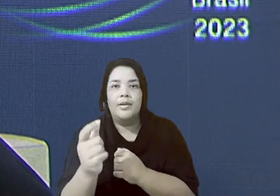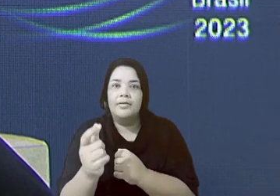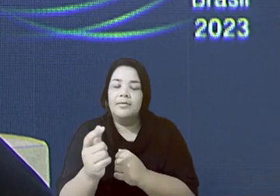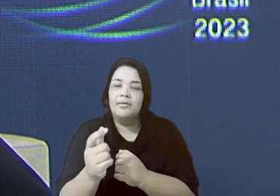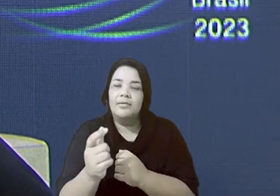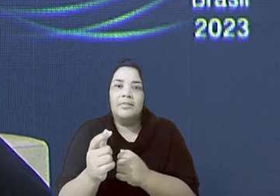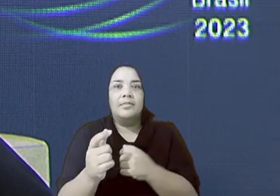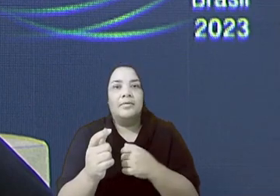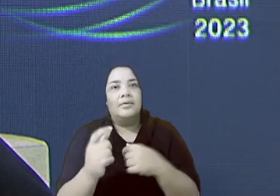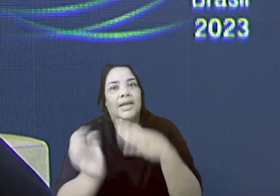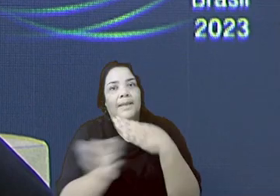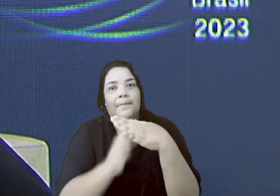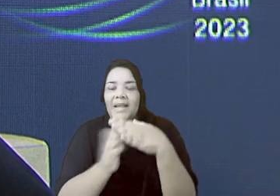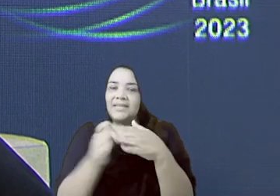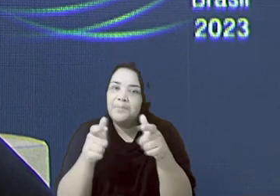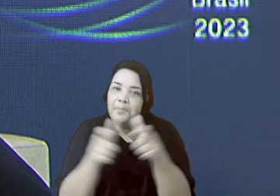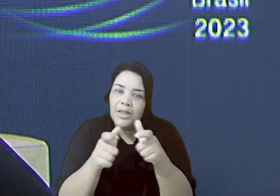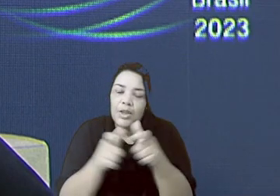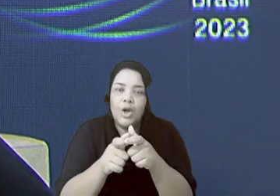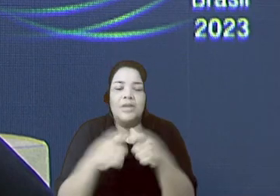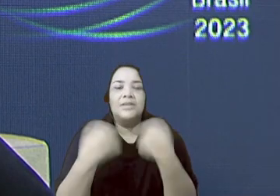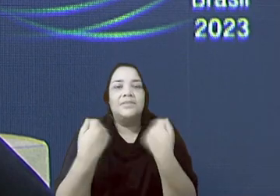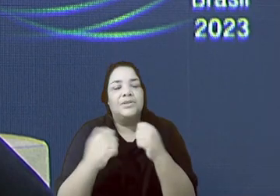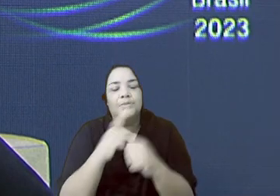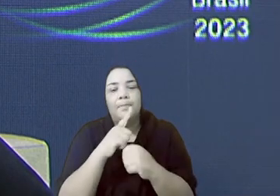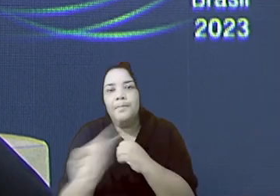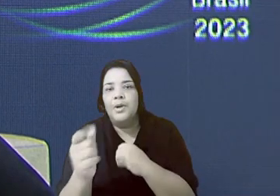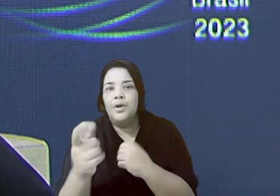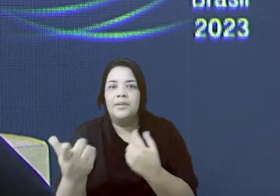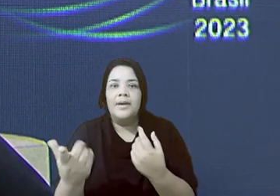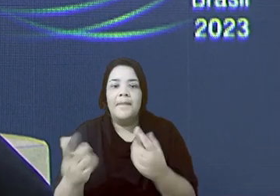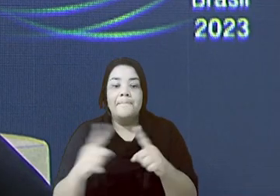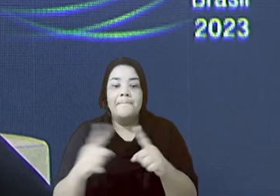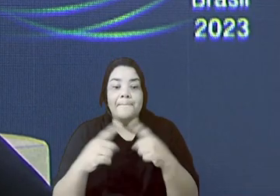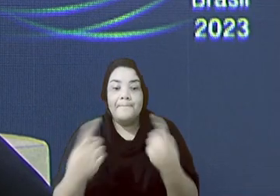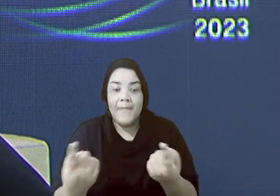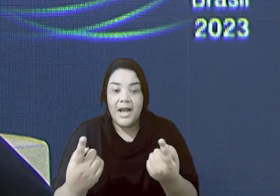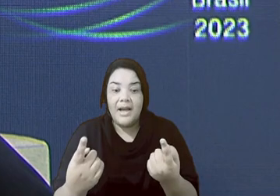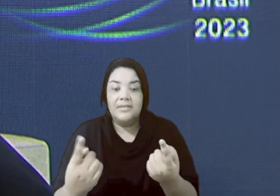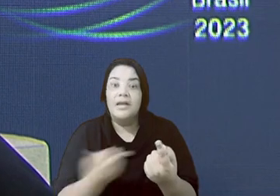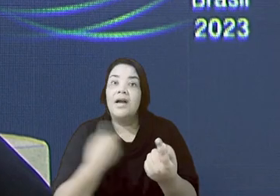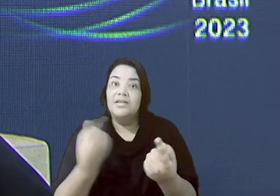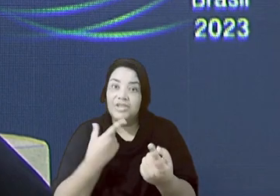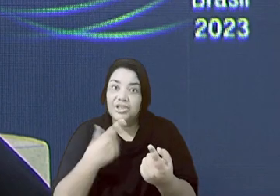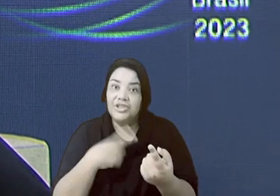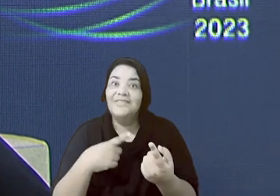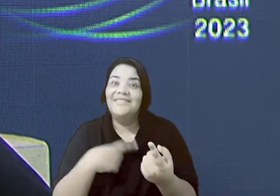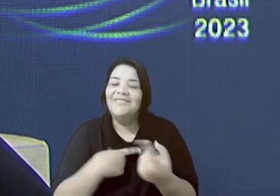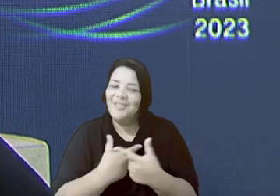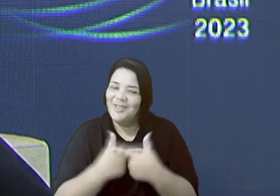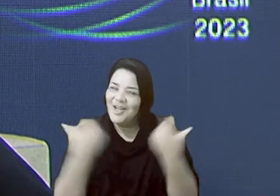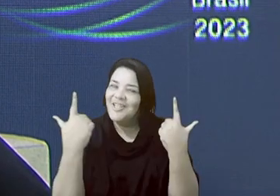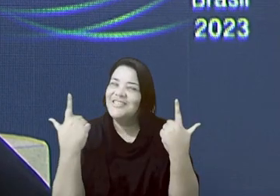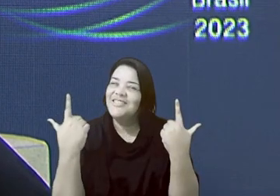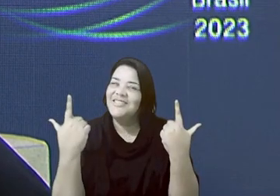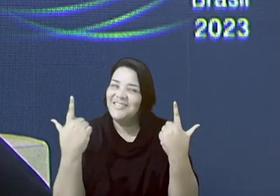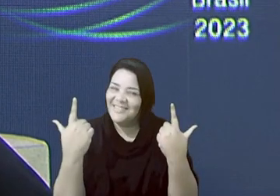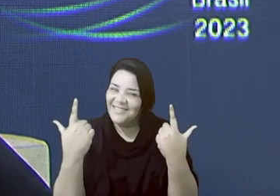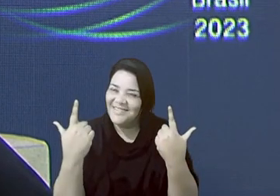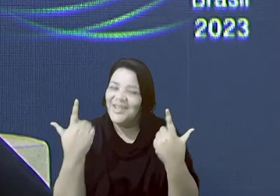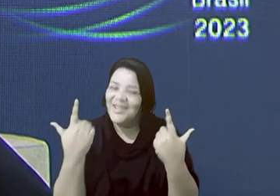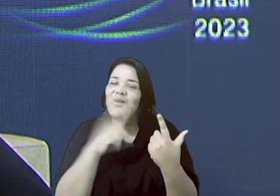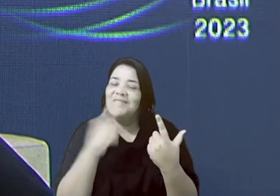uma queima de caixa mas mas para a gente a gente teve bastante sorte aqui nos cenários e conseguiu avançar